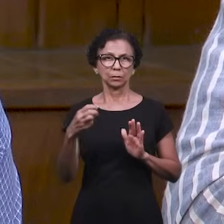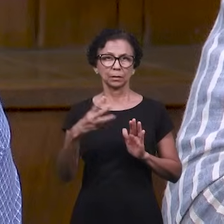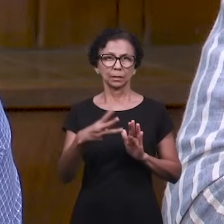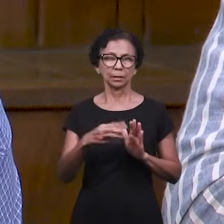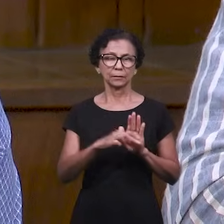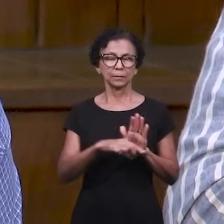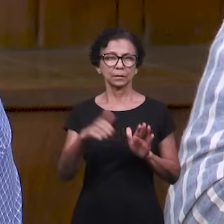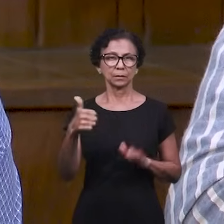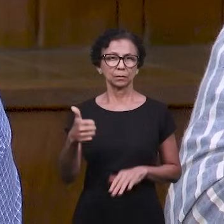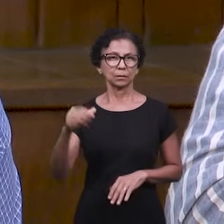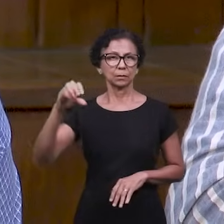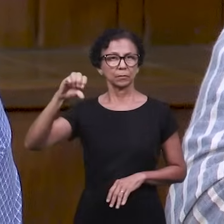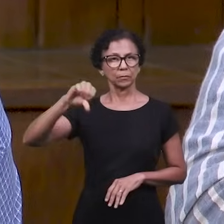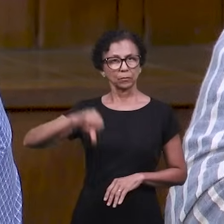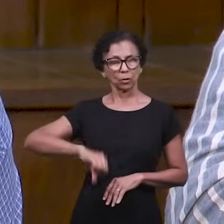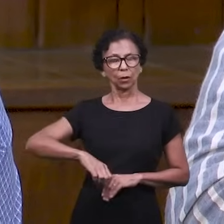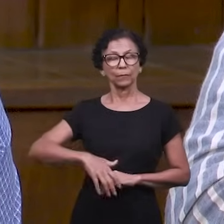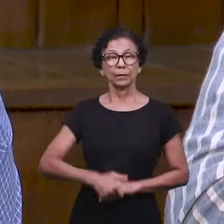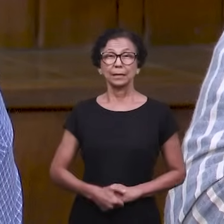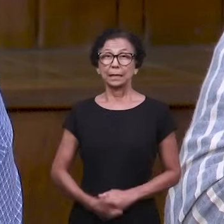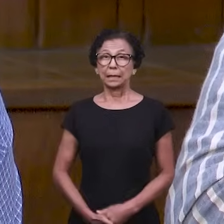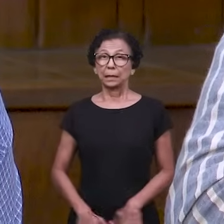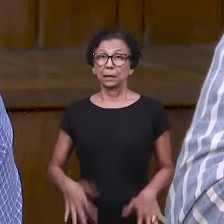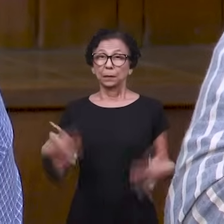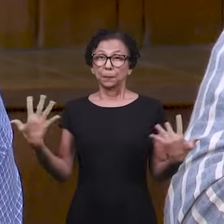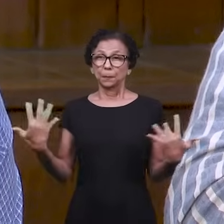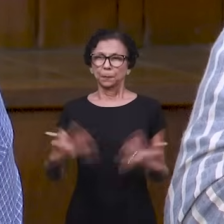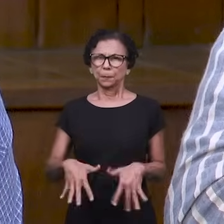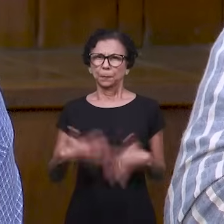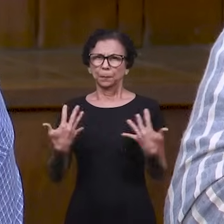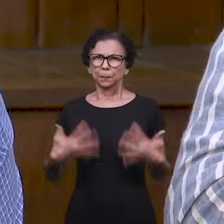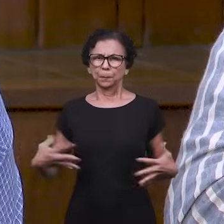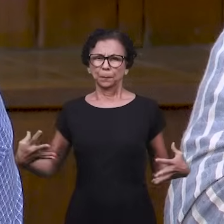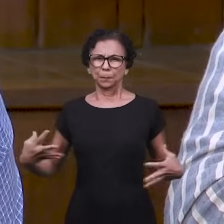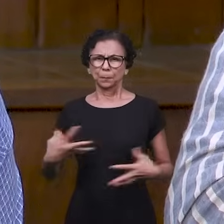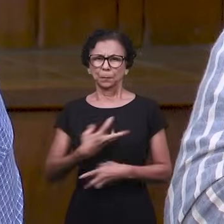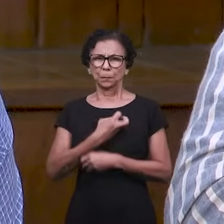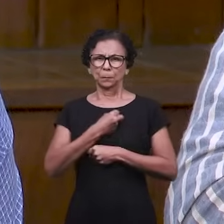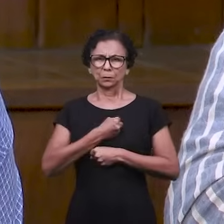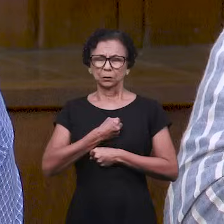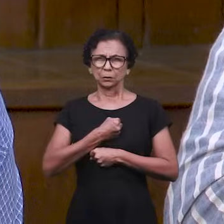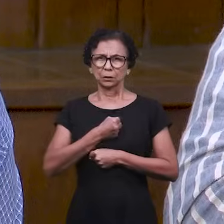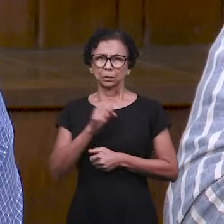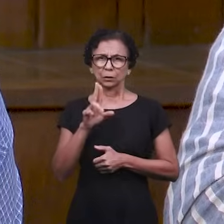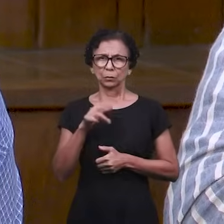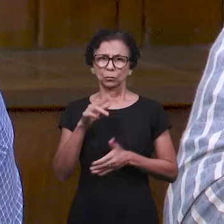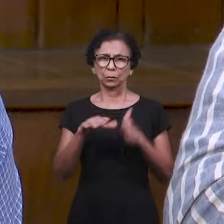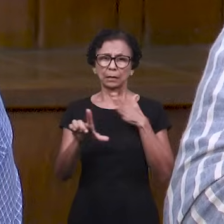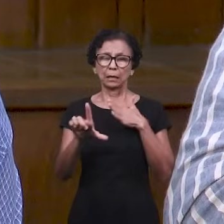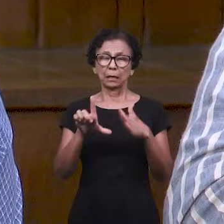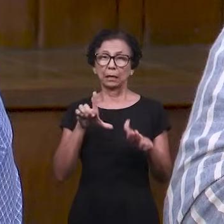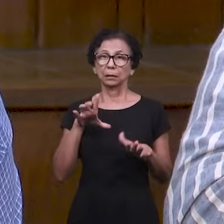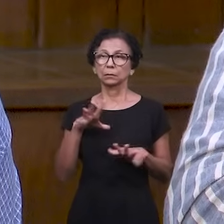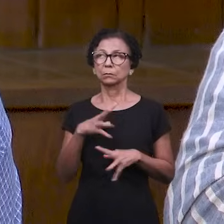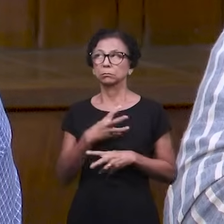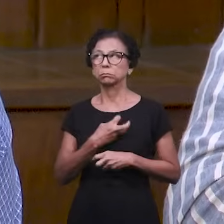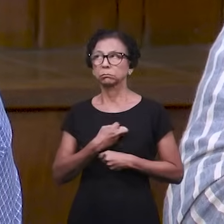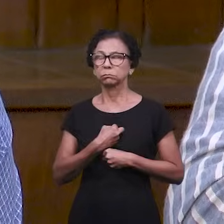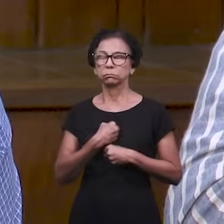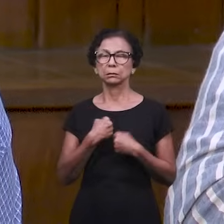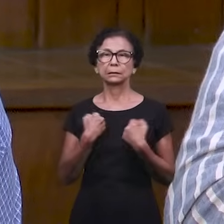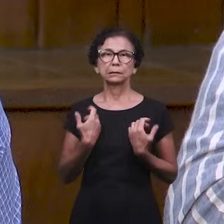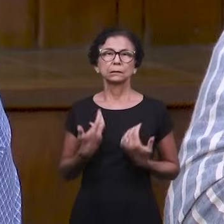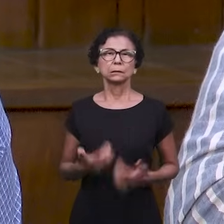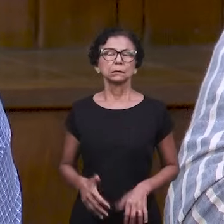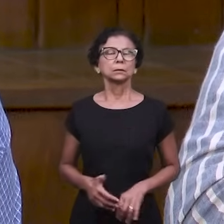bíblico. Marcos 13, 19, 20, que Daís falou aqui. Já fala 13, 19. Fala sobre a grande aflição, aflição tal